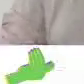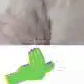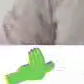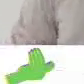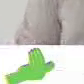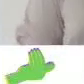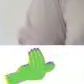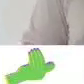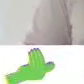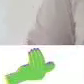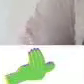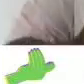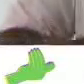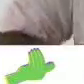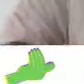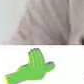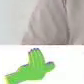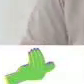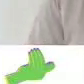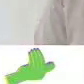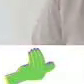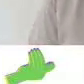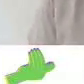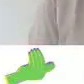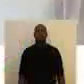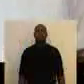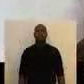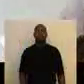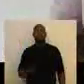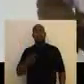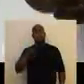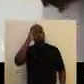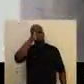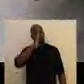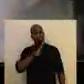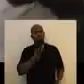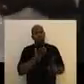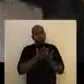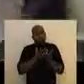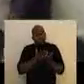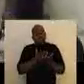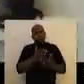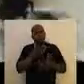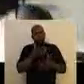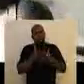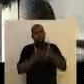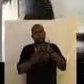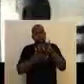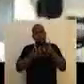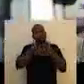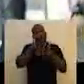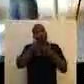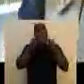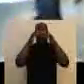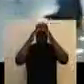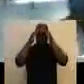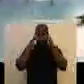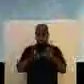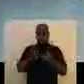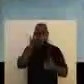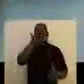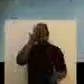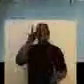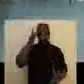Abraão, professor de Libras na sala de aula. Caminhar para o respeito às pessoas surdas e às pessoas que se utilizam da